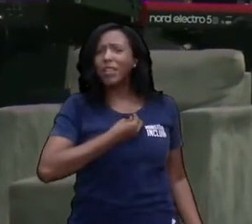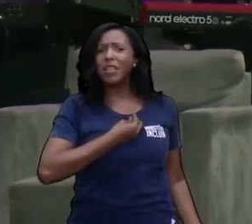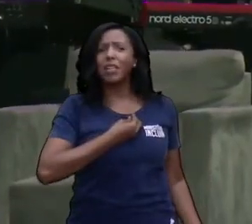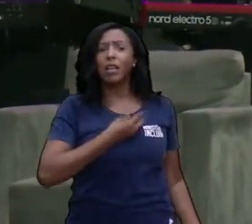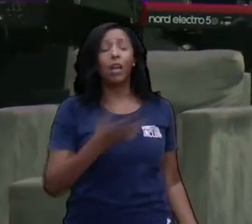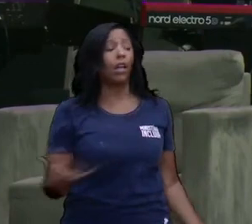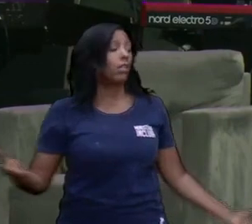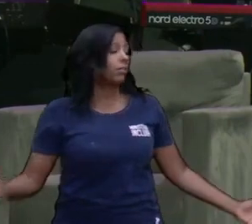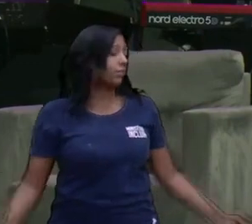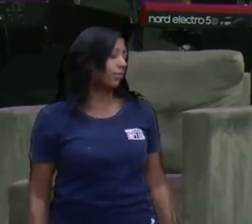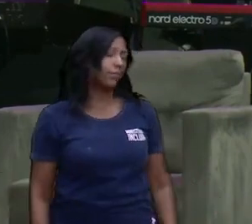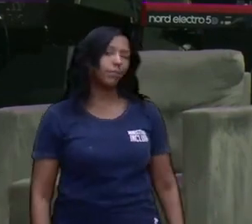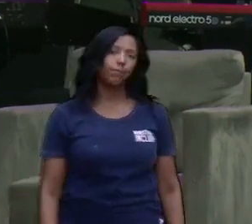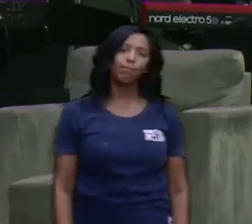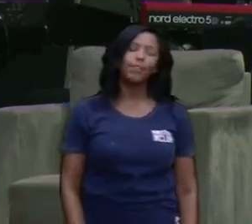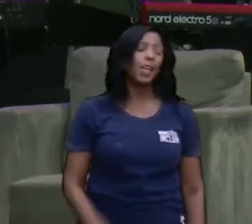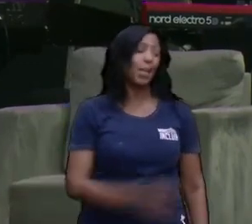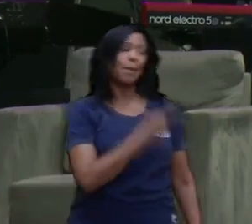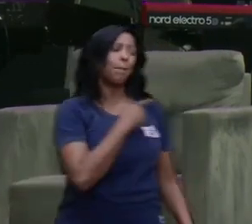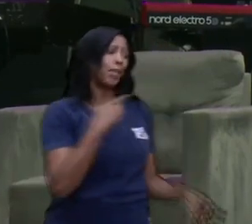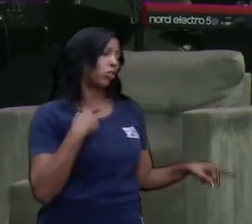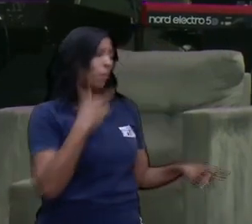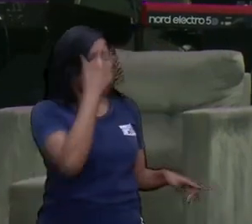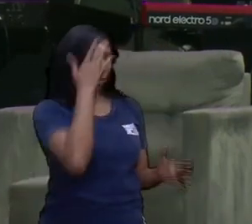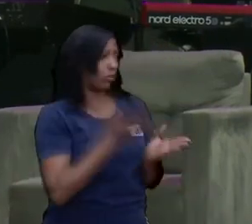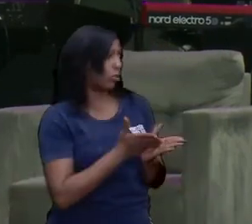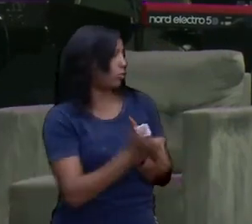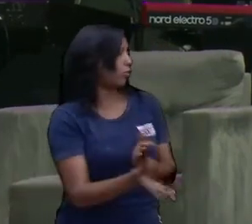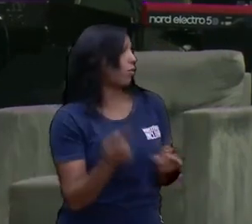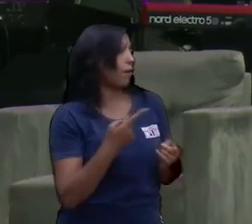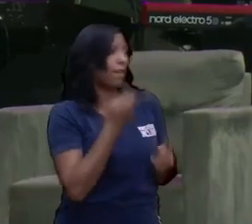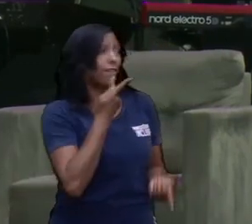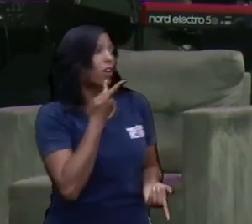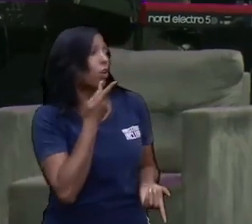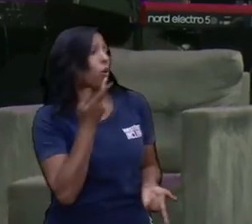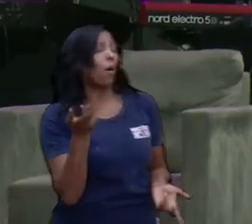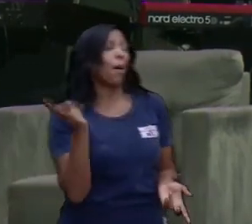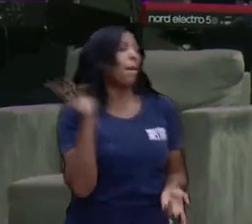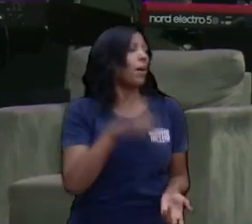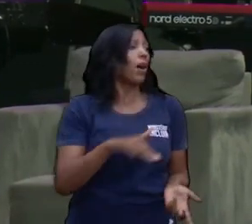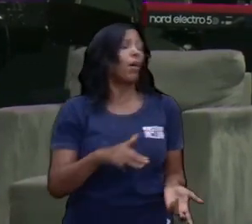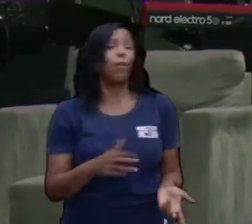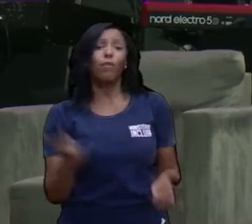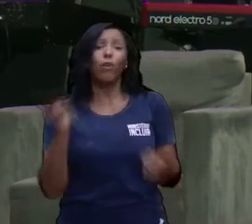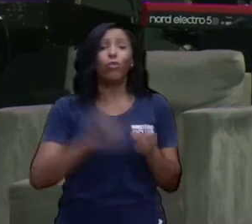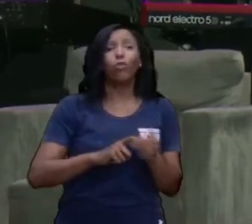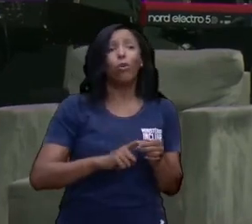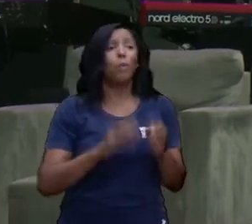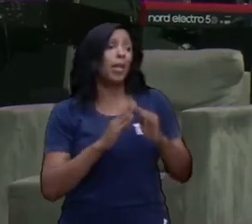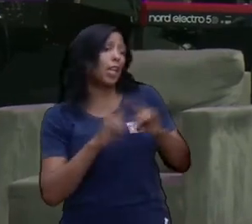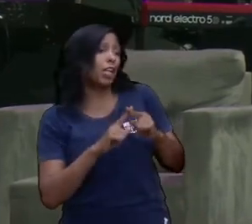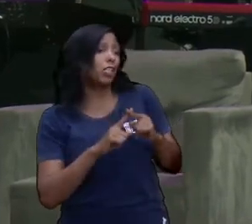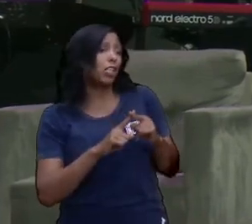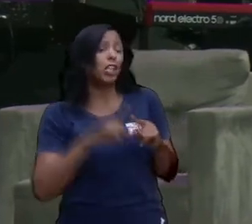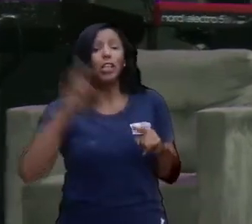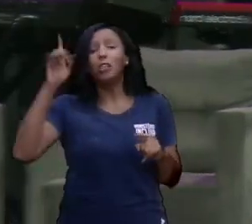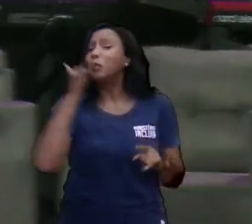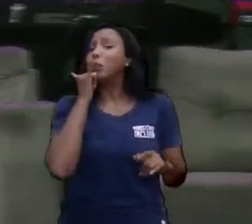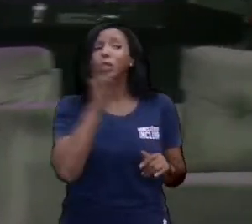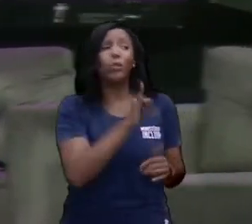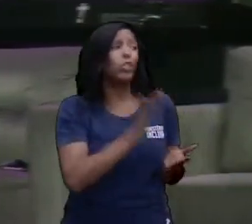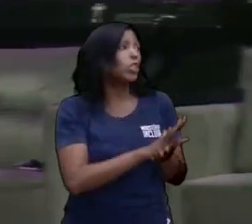pastor Teve gente que saiu da igreja falou bobagem não sei que lá Total voltou o seu perdoa facinho perdoo facinho